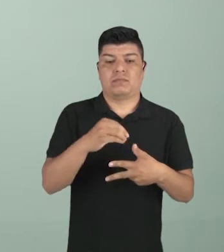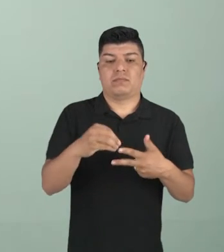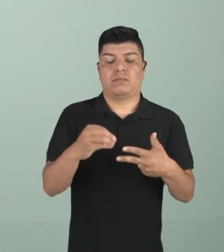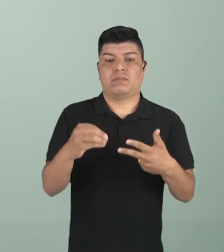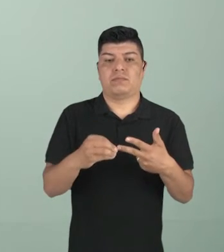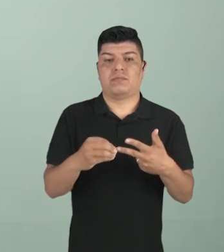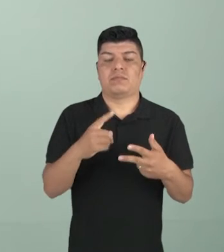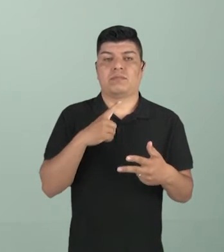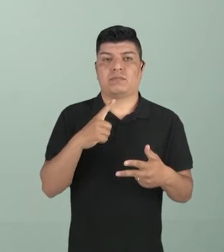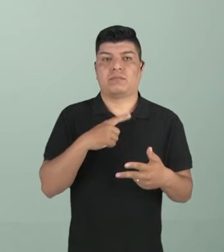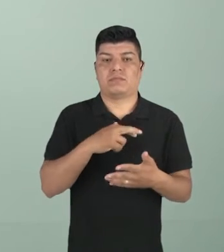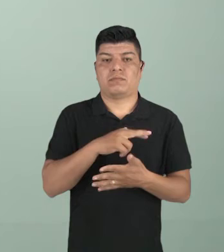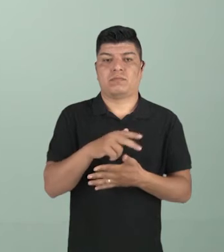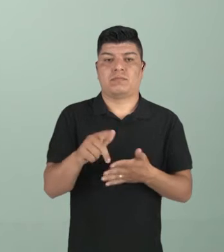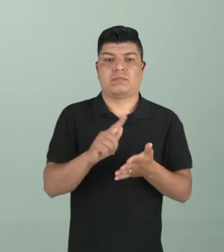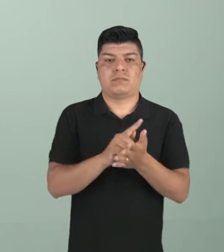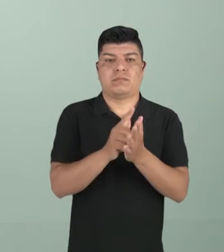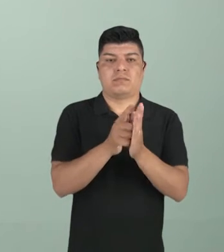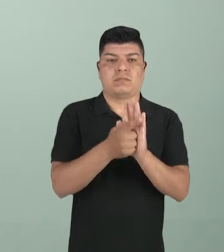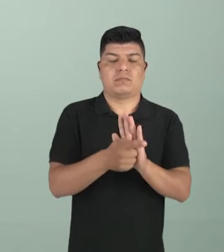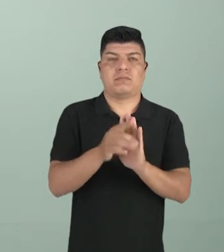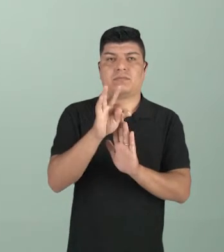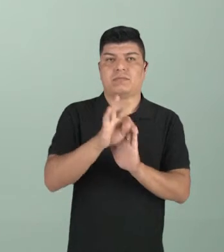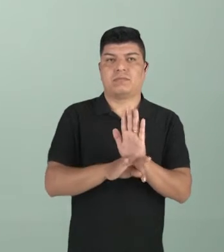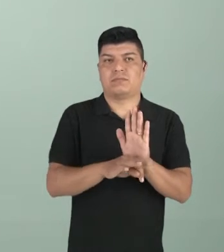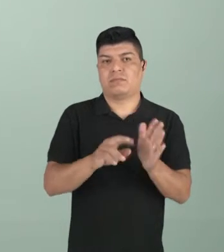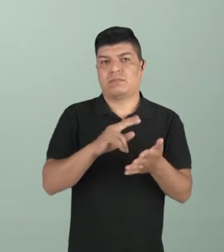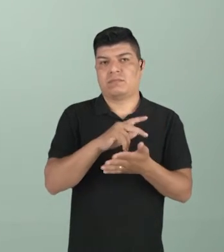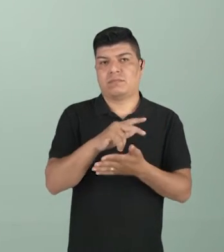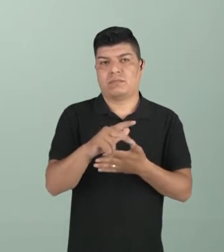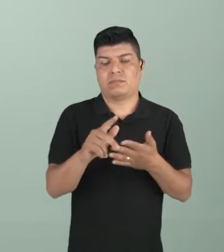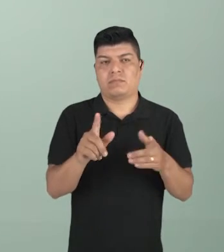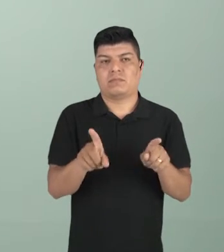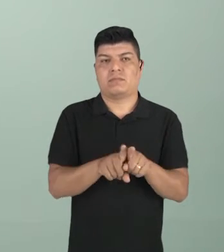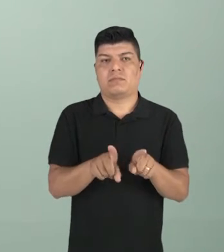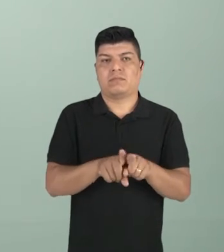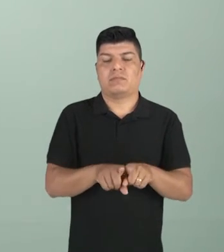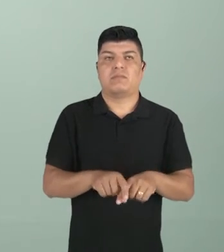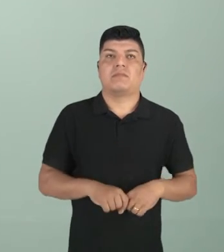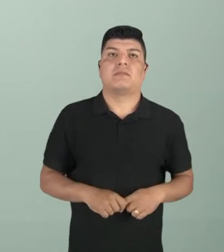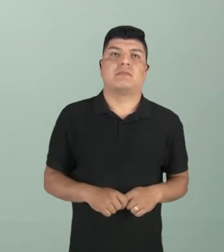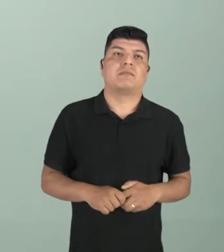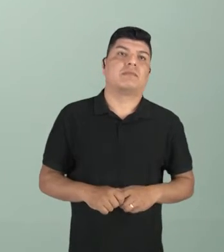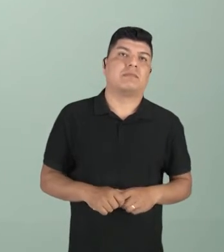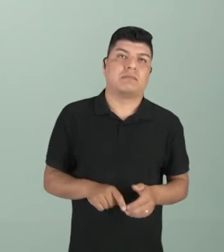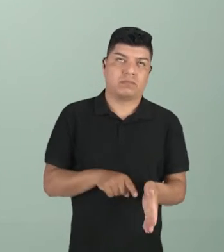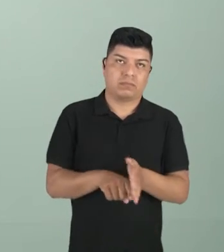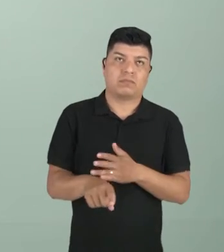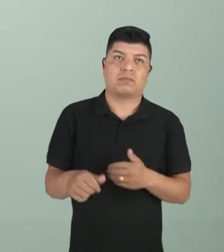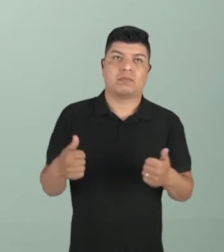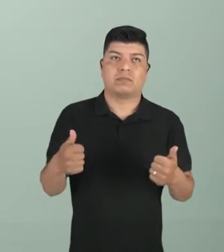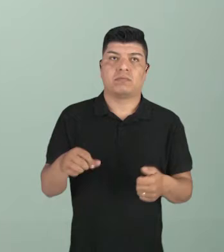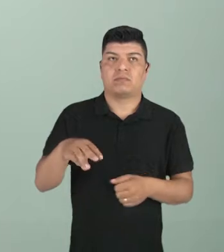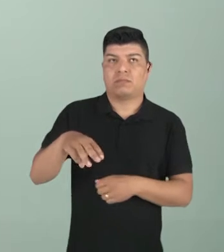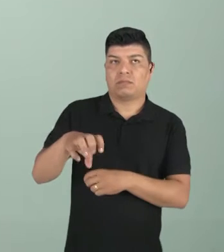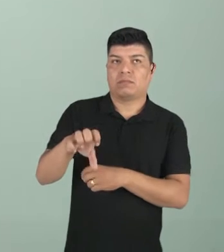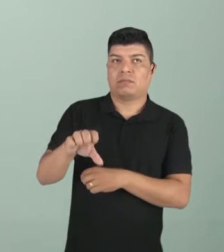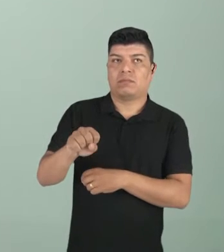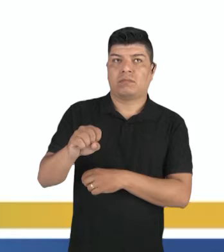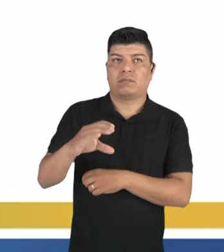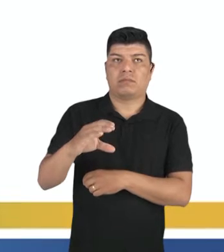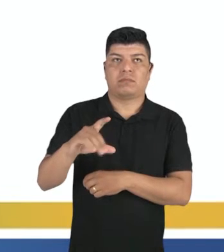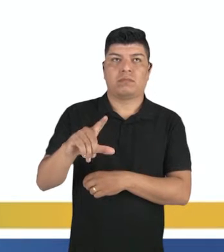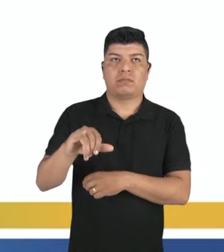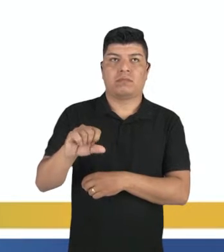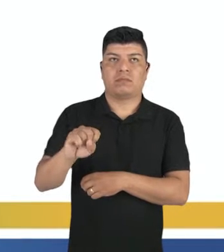trazer diversos gêneros textuais e trabalhar com diversas tipologias. Então, vamos lá para o comando da nossa questão. A